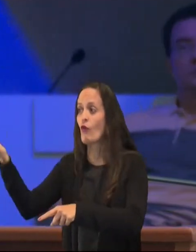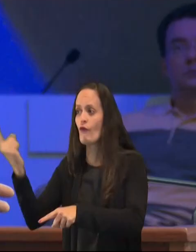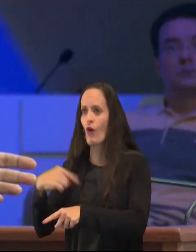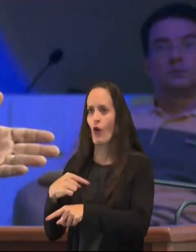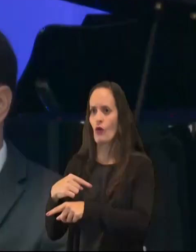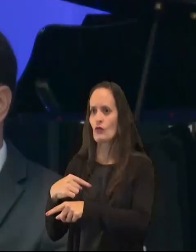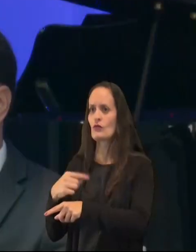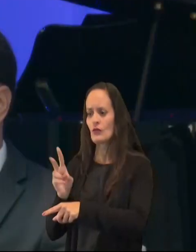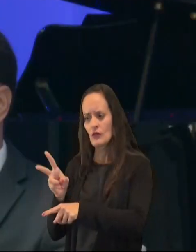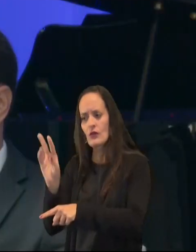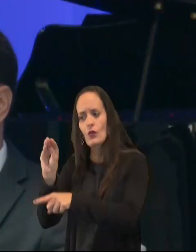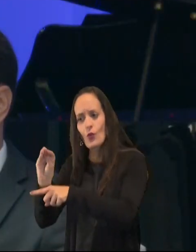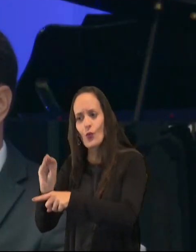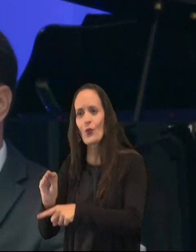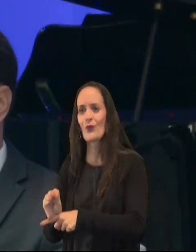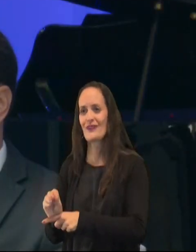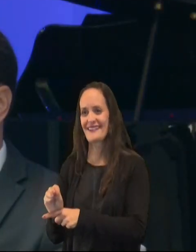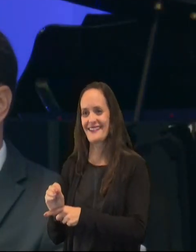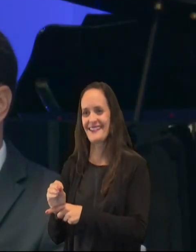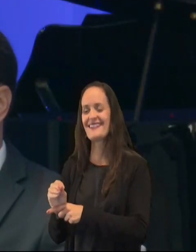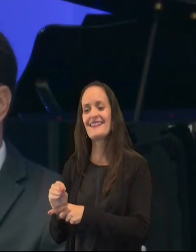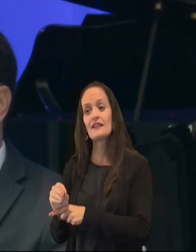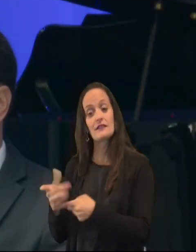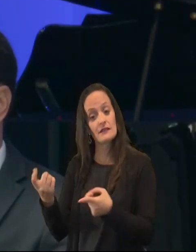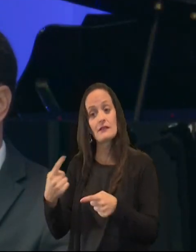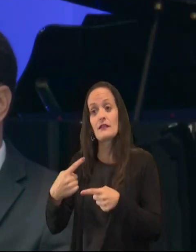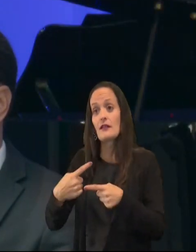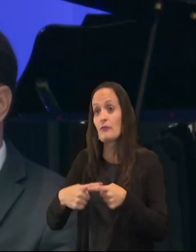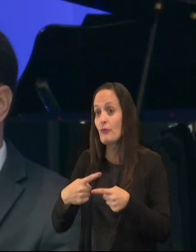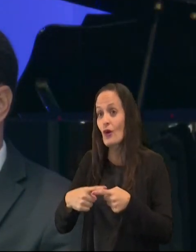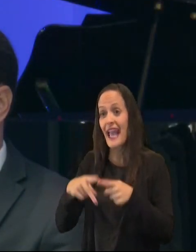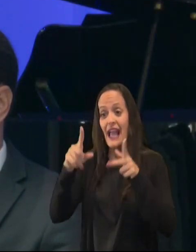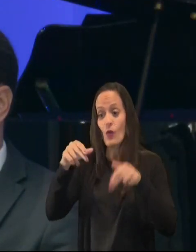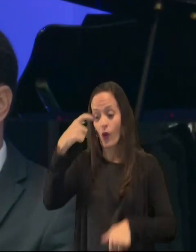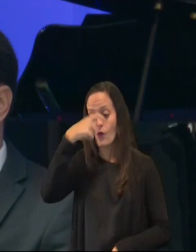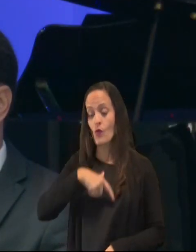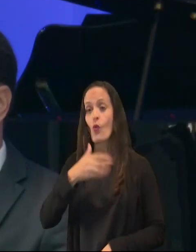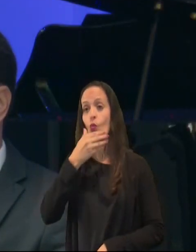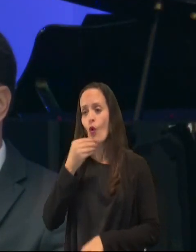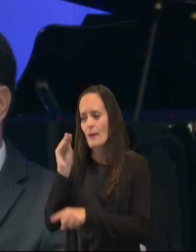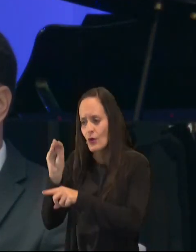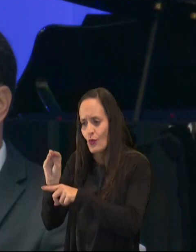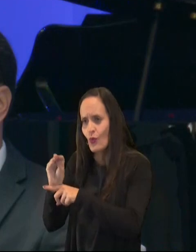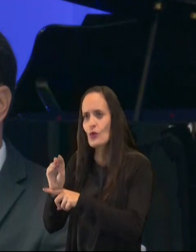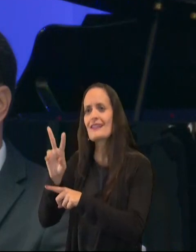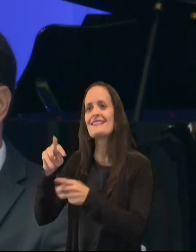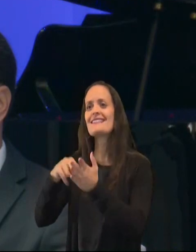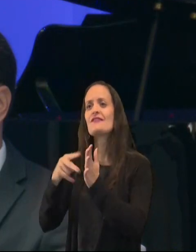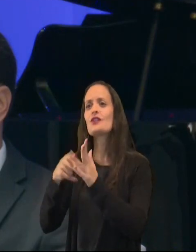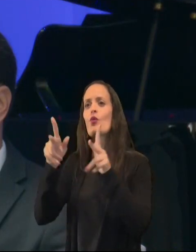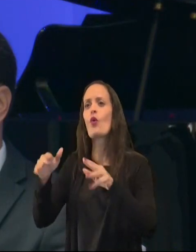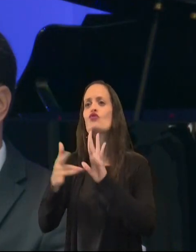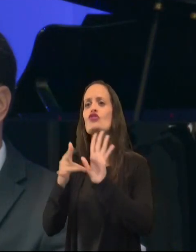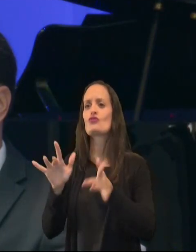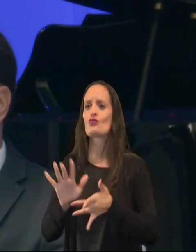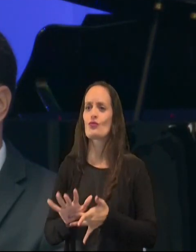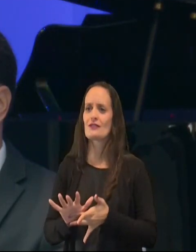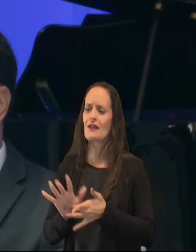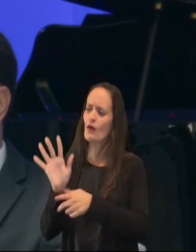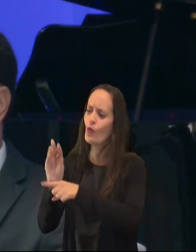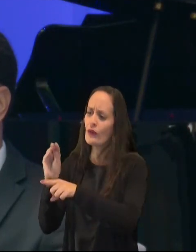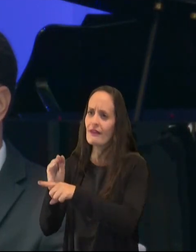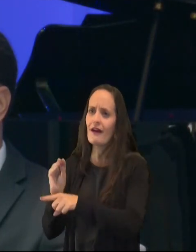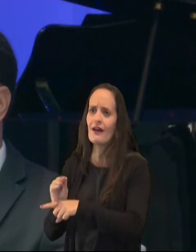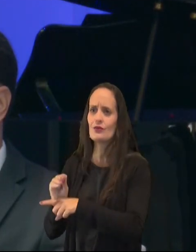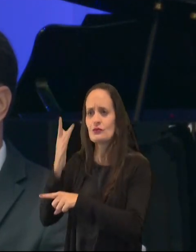teólogos defendem que o homem é exatamente Jesus, dando uma missão para a igreja, cuidar daqueles que ela vai encontrar no caminho, para